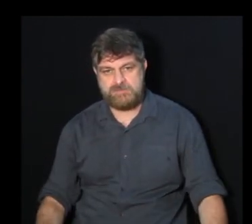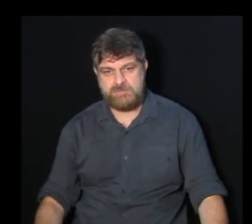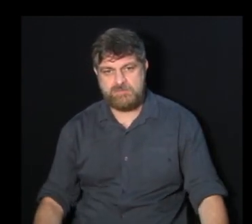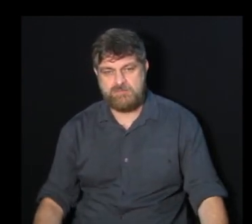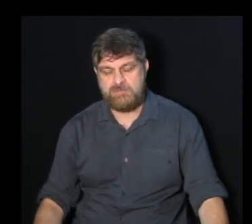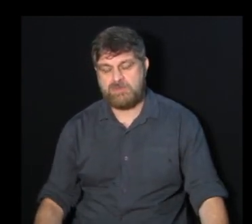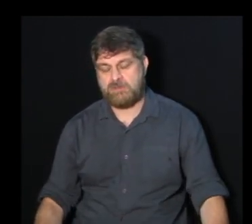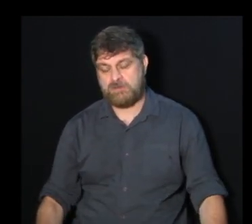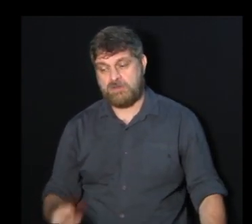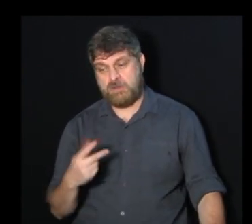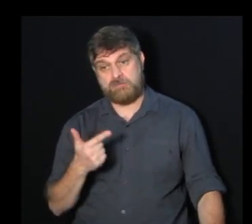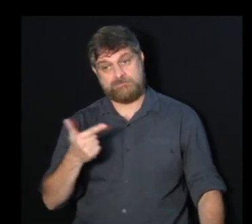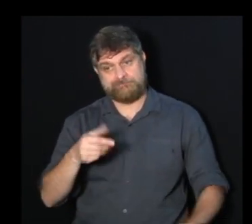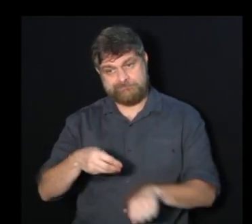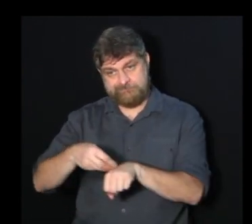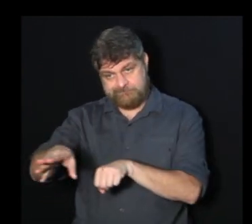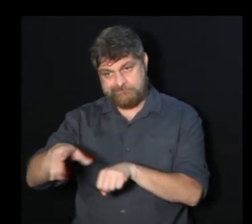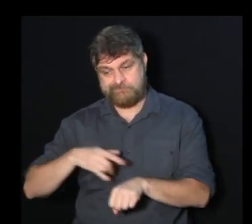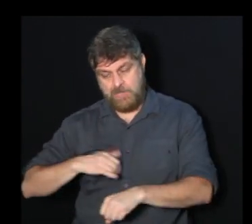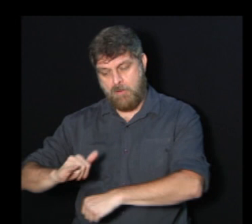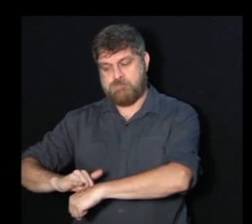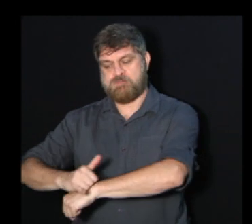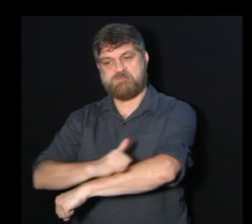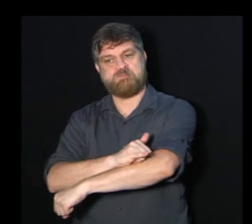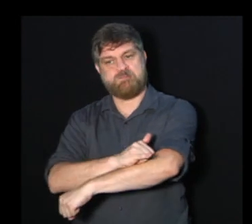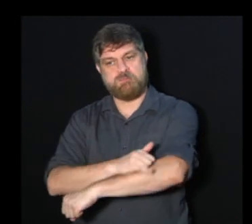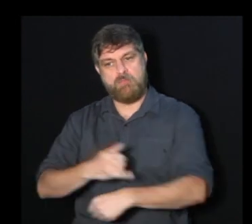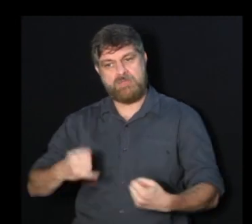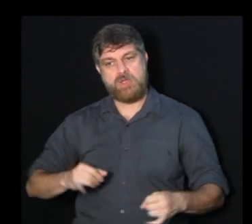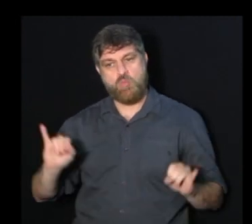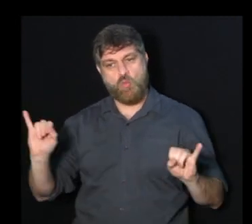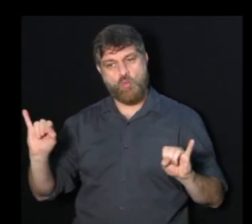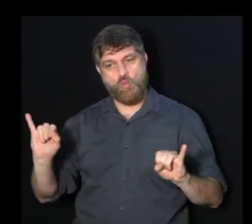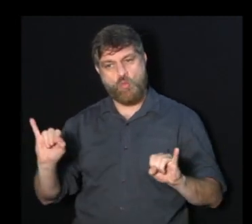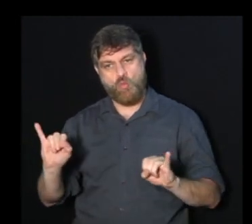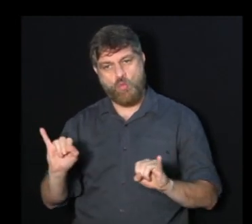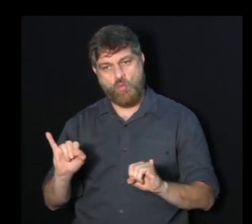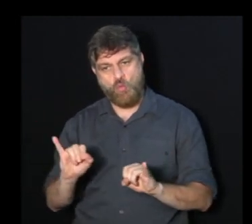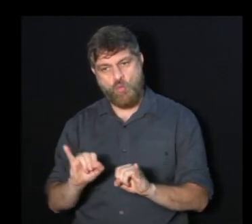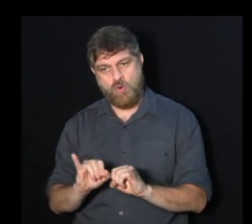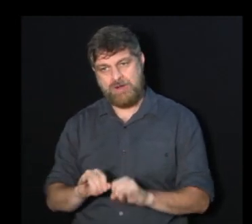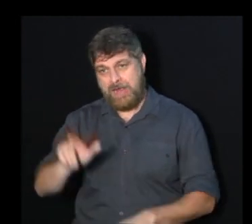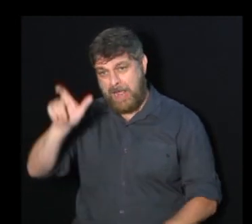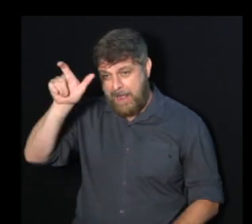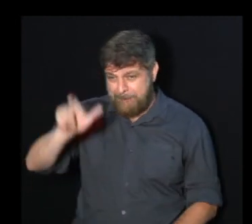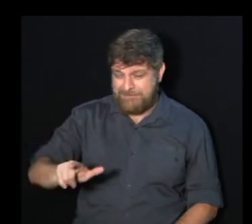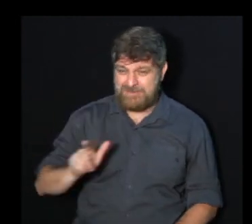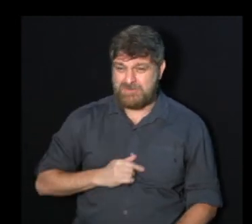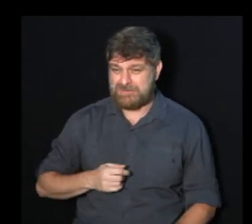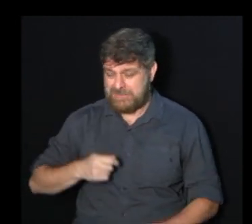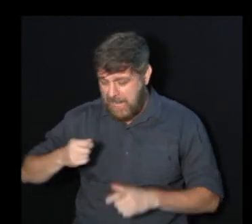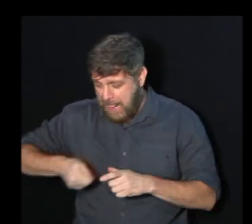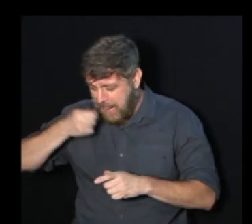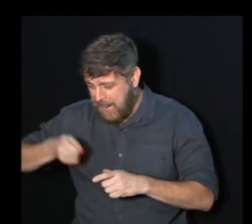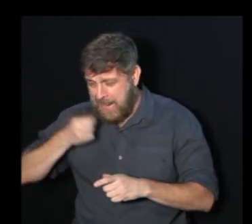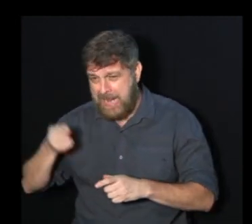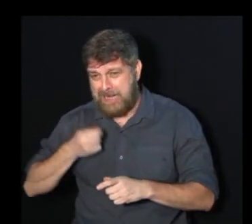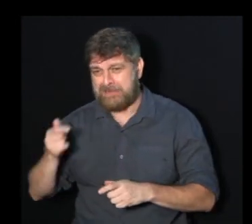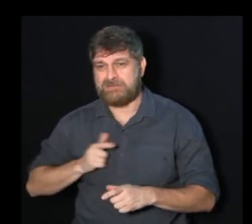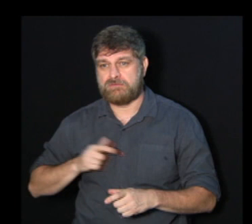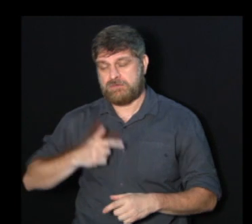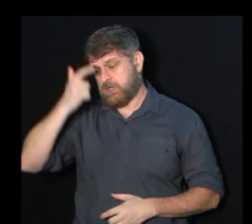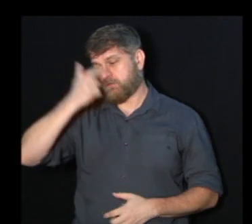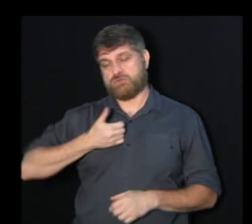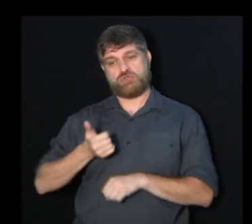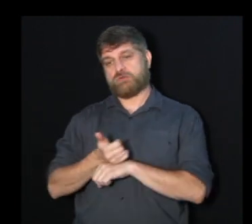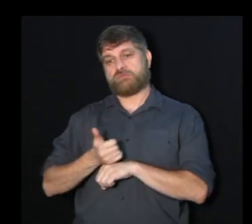A segunda dica é o IMC aumentado. A tendência é cada vez mais a gente está comendo mal. Tá? Eu não sou nutricionista, mas